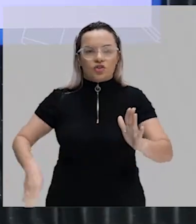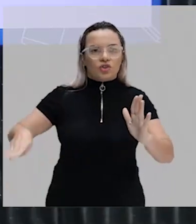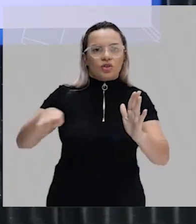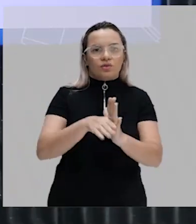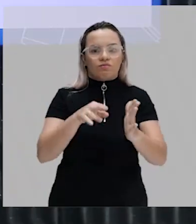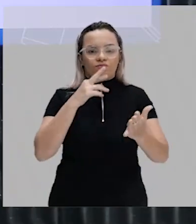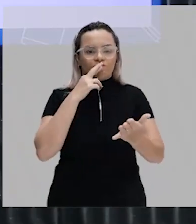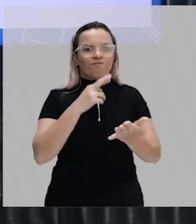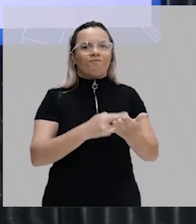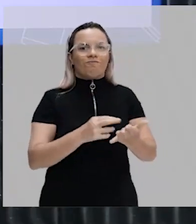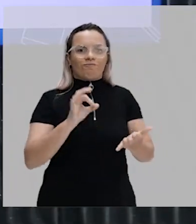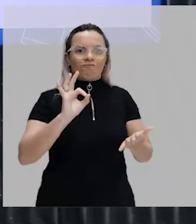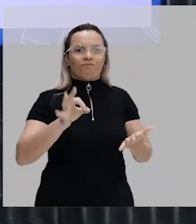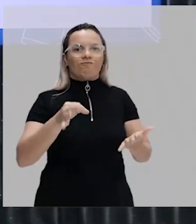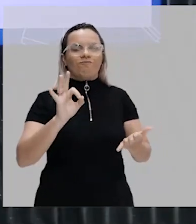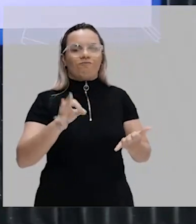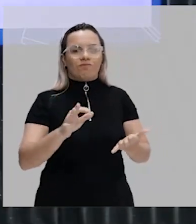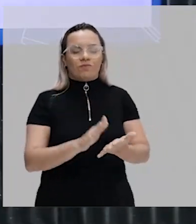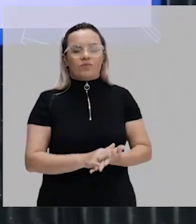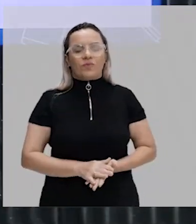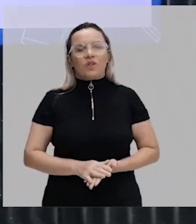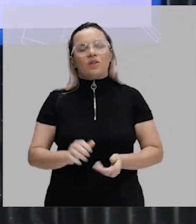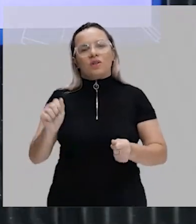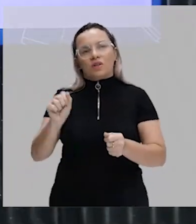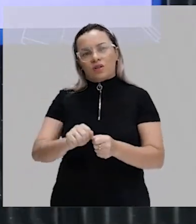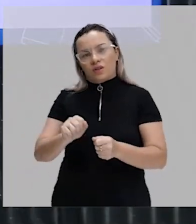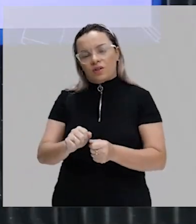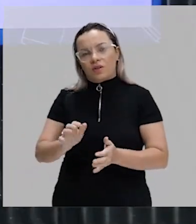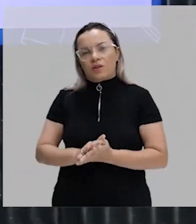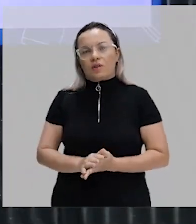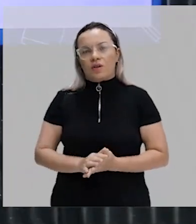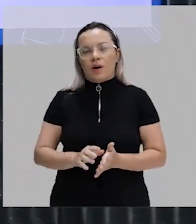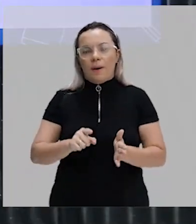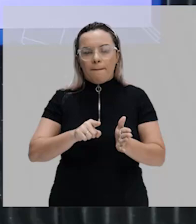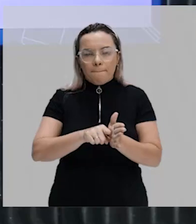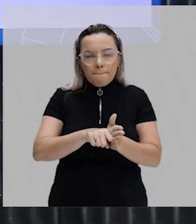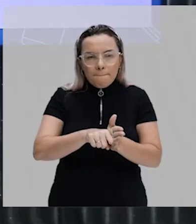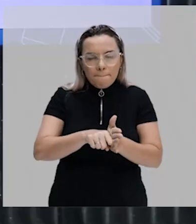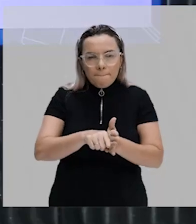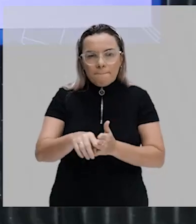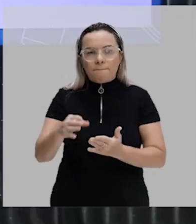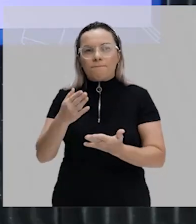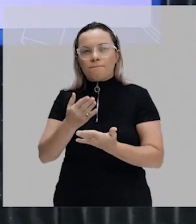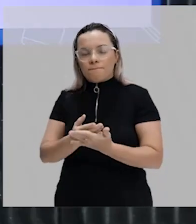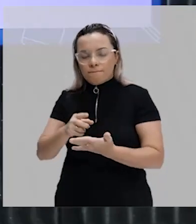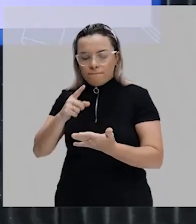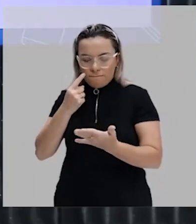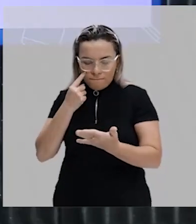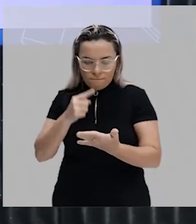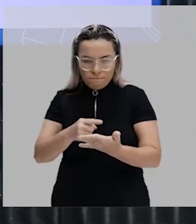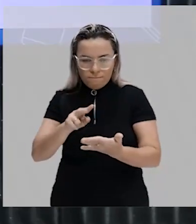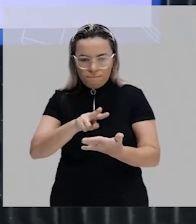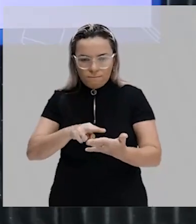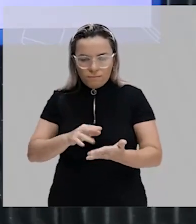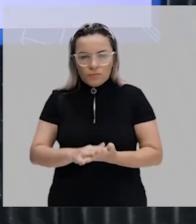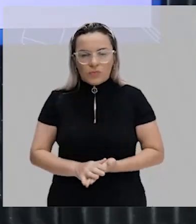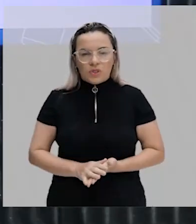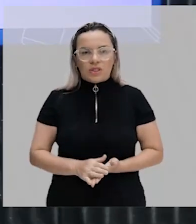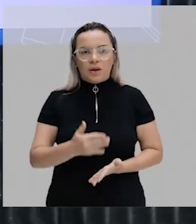Então, é exatamente isso que nós vamos fazer, tá? O que está sendo solicitado, ó, o preço de equilíbrio. Vamos começar, então,